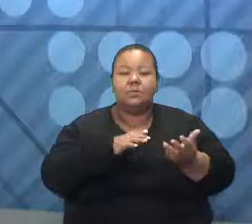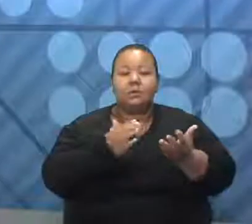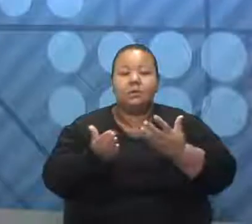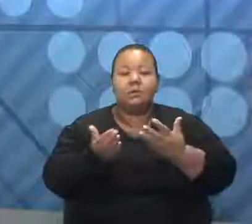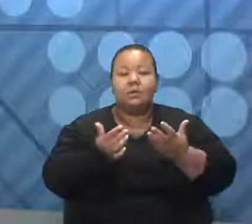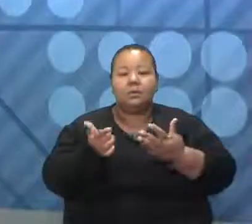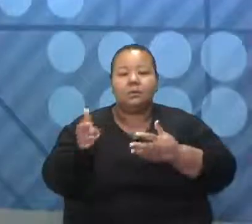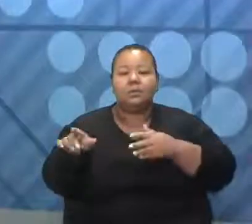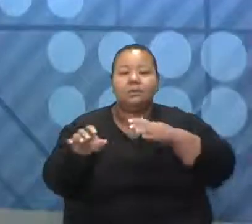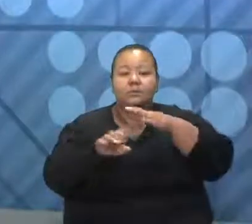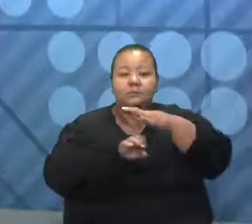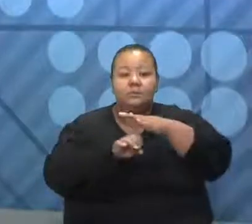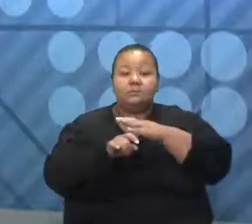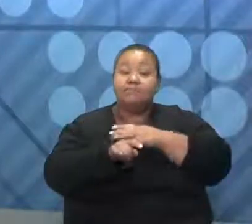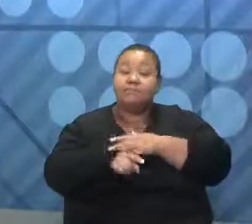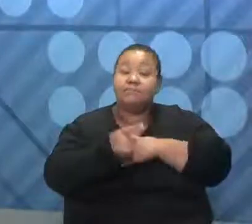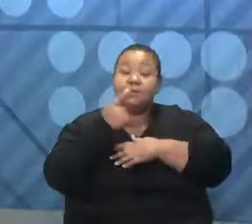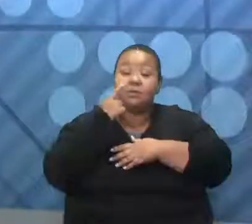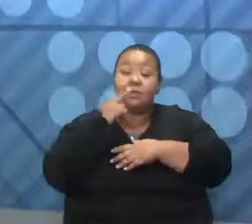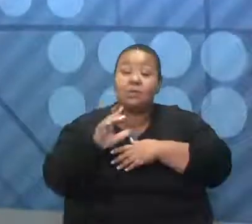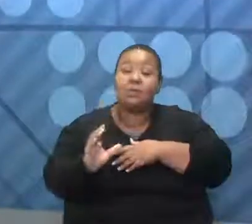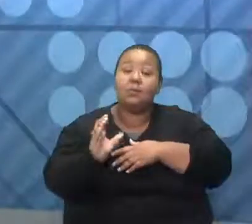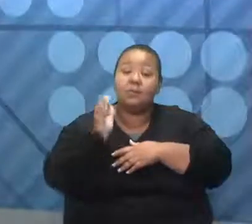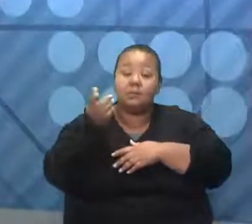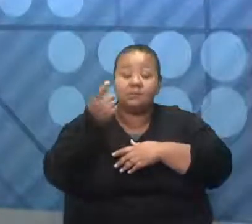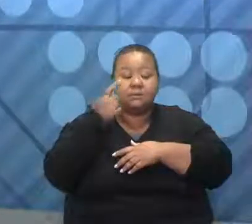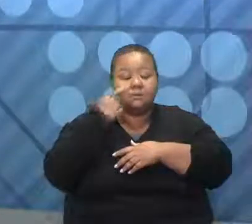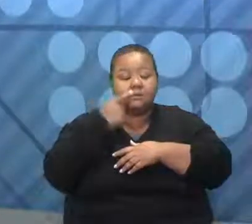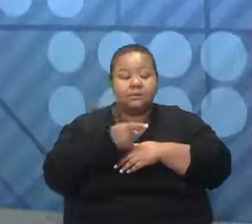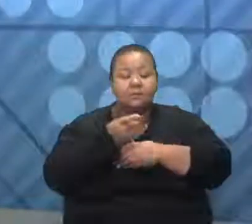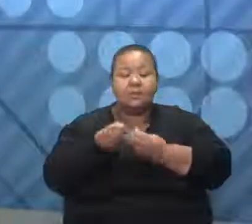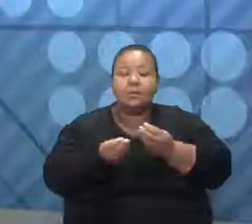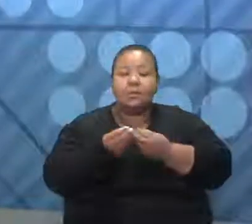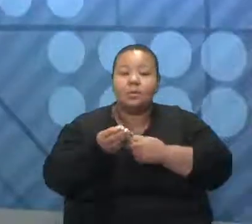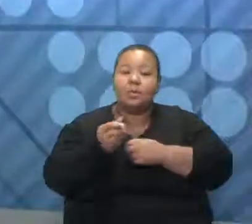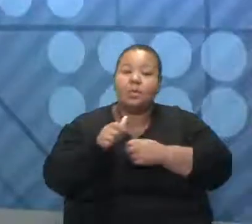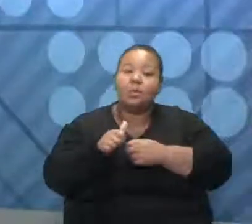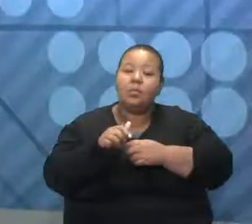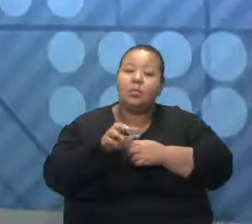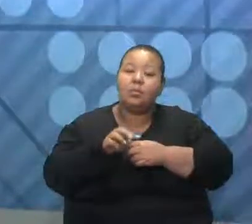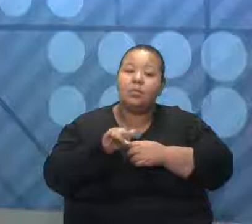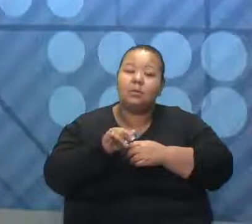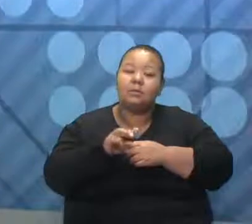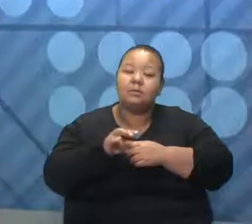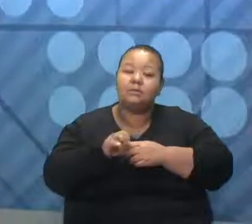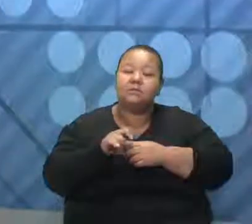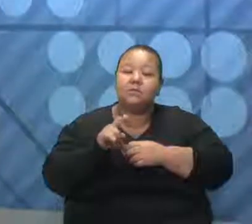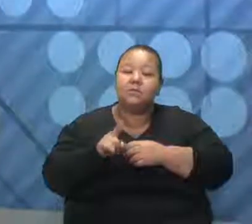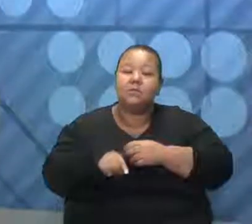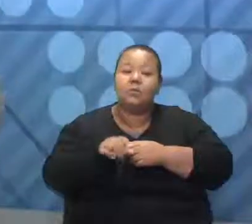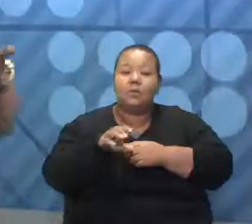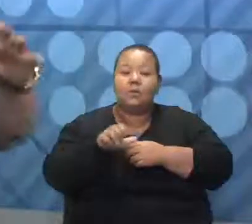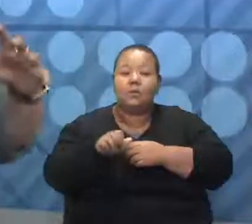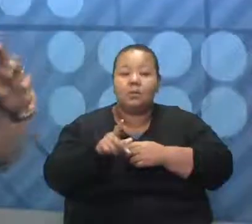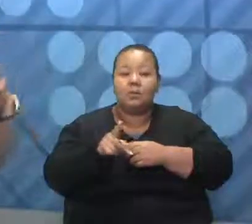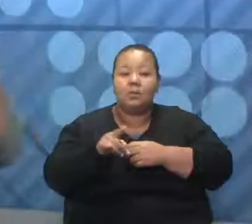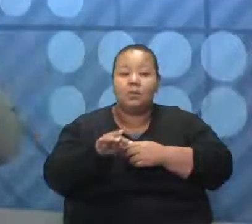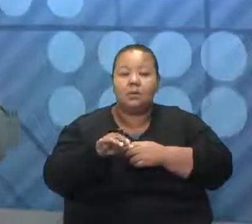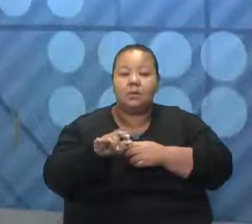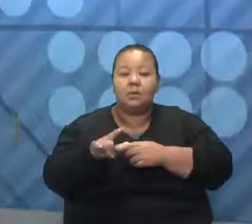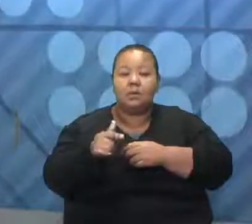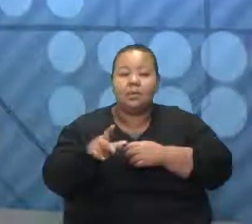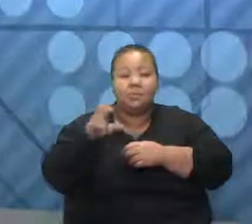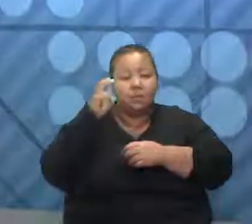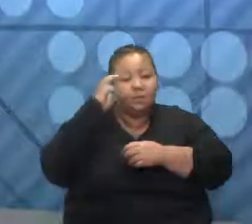outras empresas. Exatamente. O que acontece? Eu tenho que analisar qual é o meu ativo, qual que é o meu capital intelectual. São todos na minha empresa?